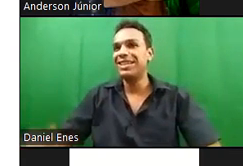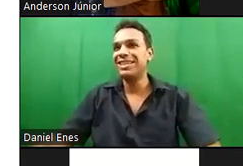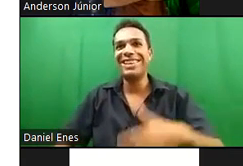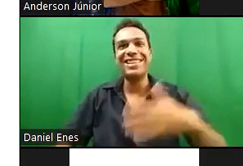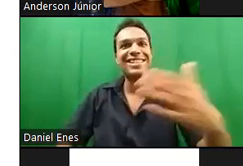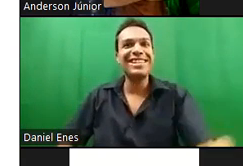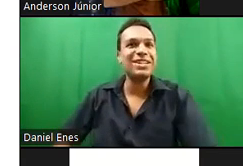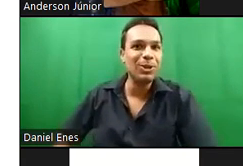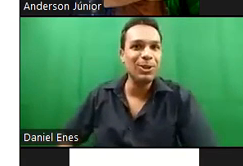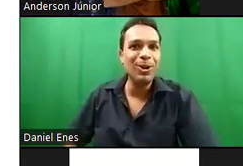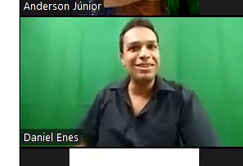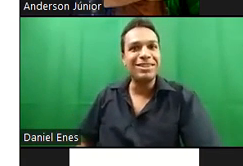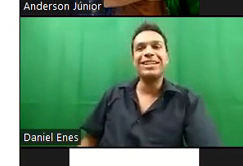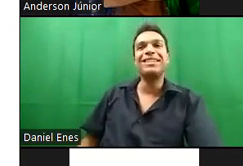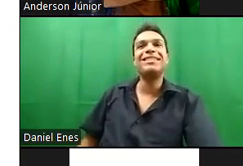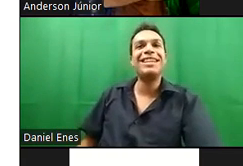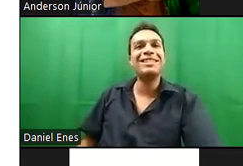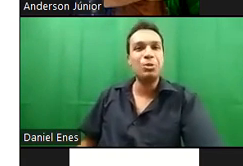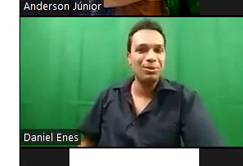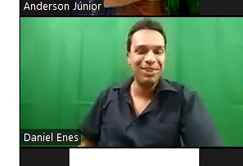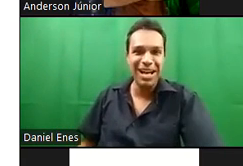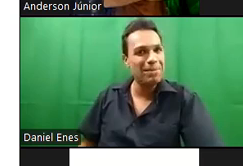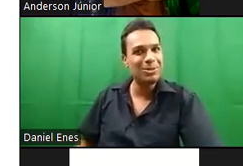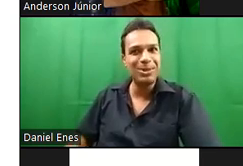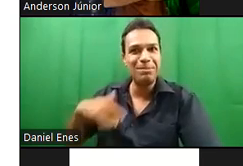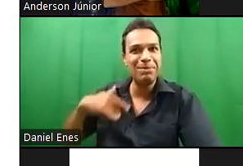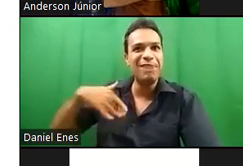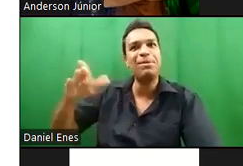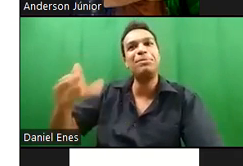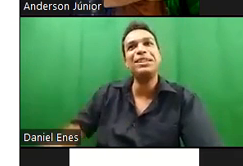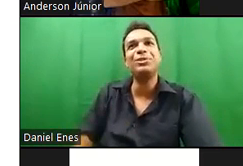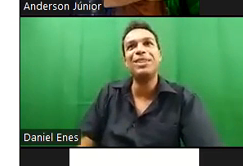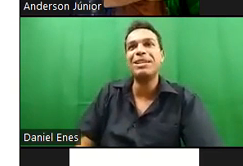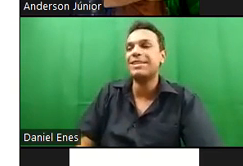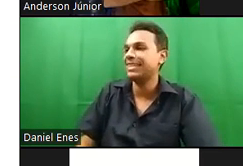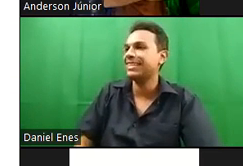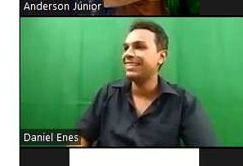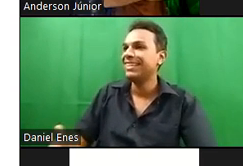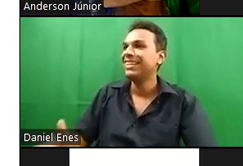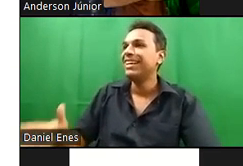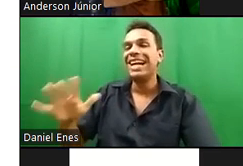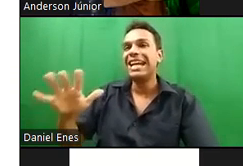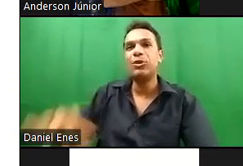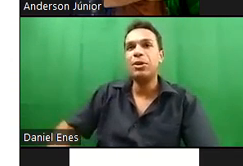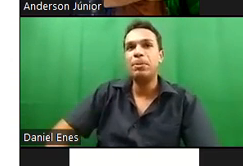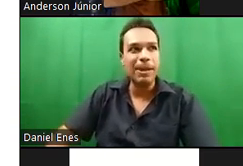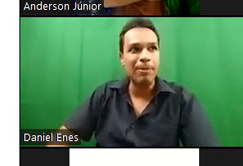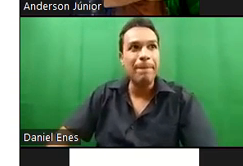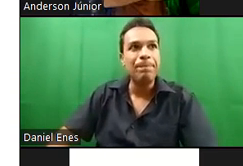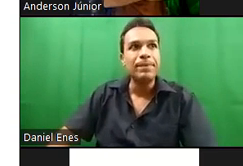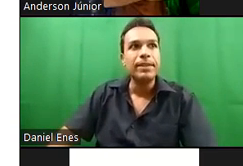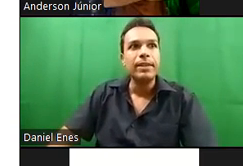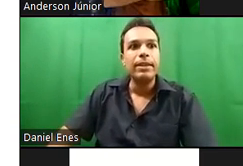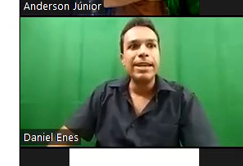humanas exatas, ciências biológicas, ciências contábeis. O que mandar para mim, eu tenho assim... Cara, adoro